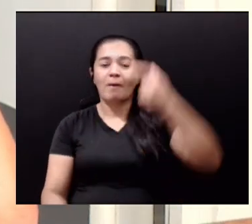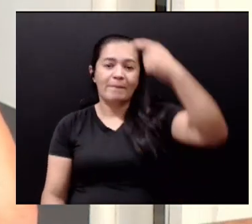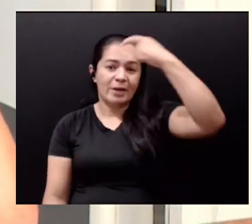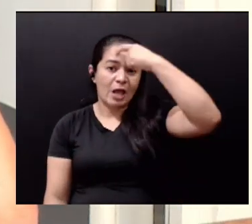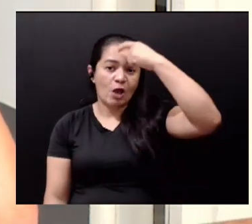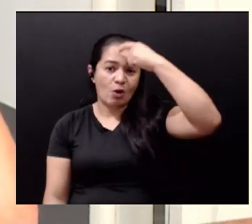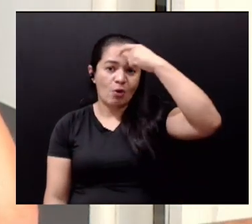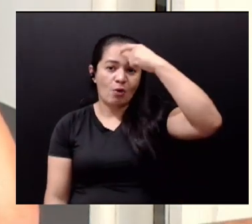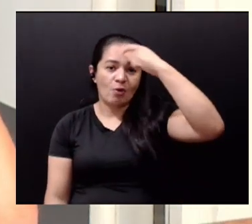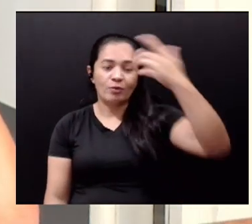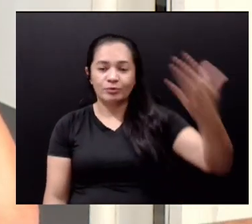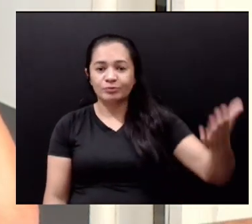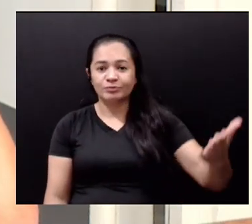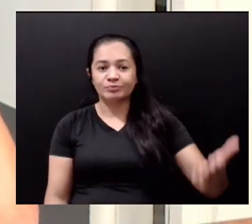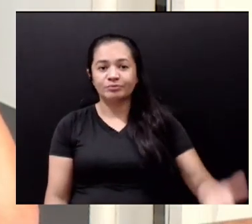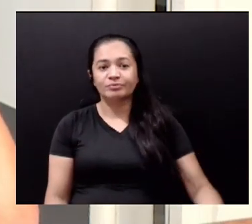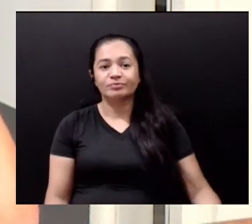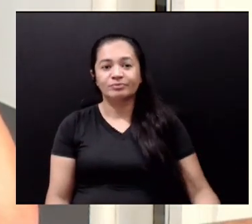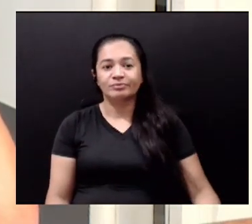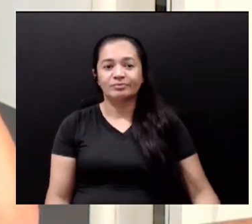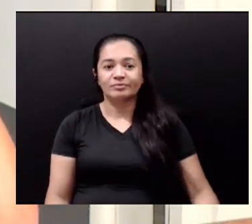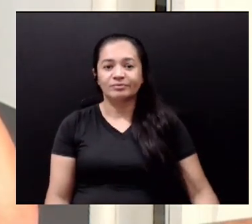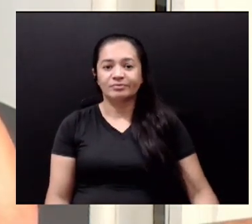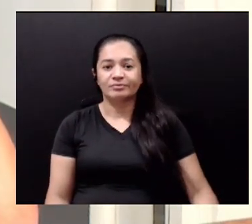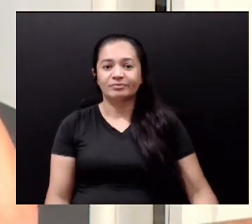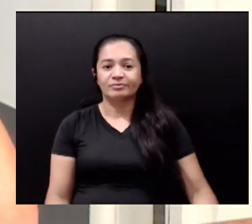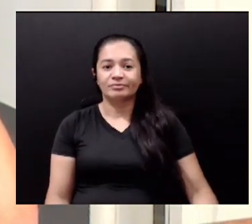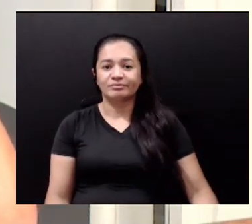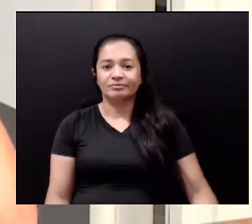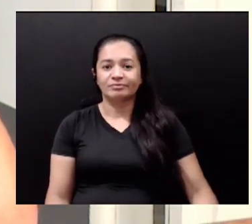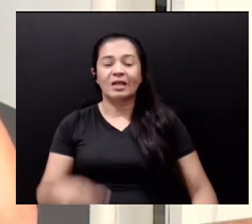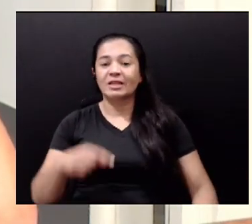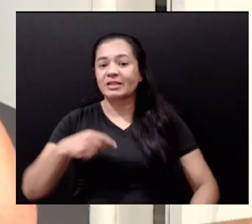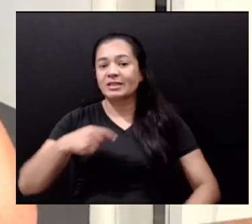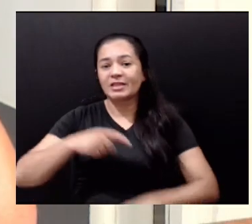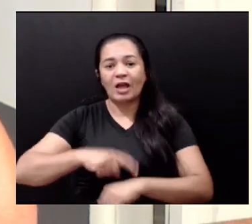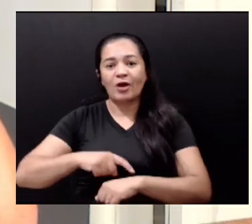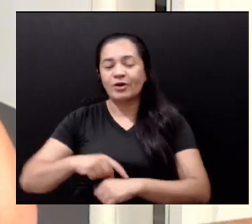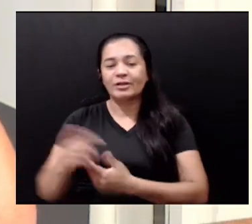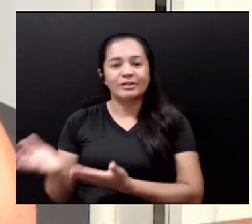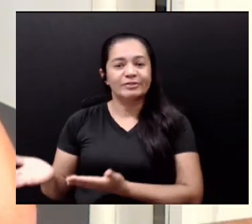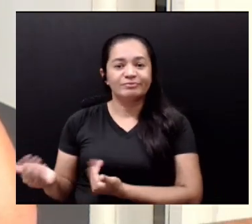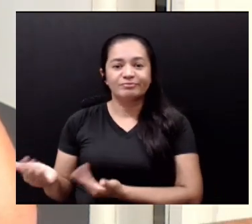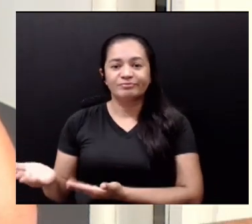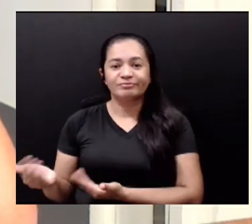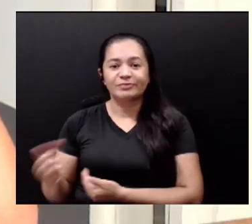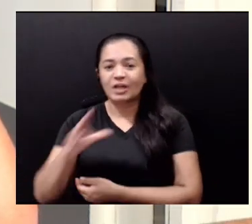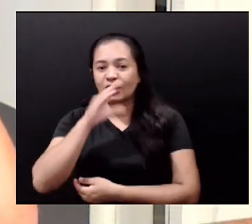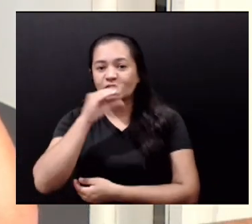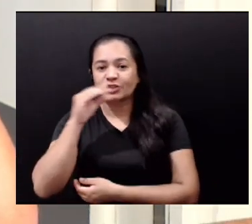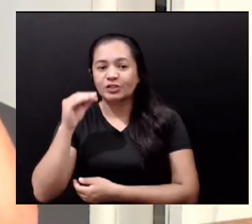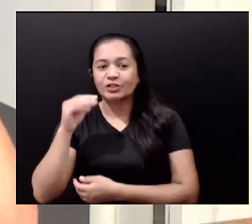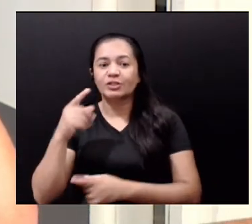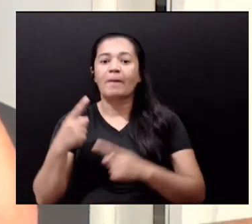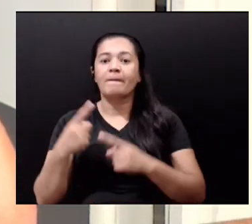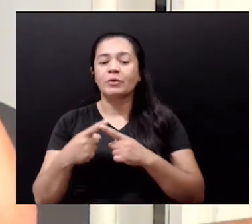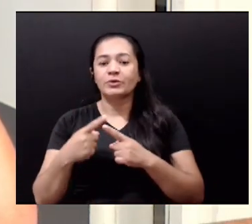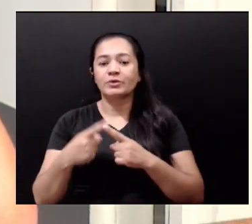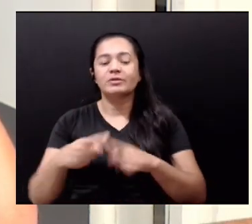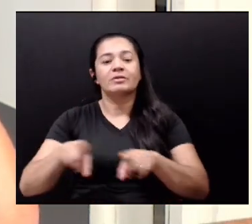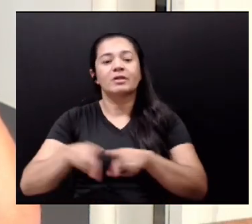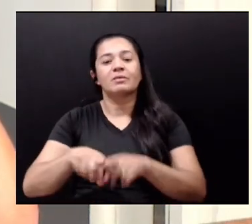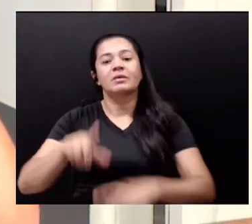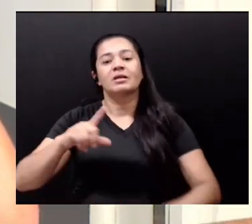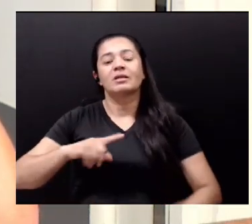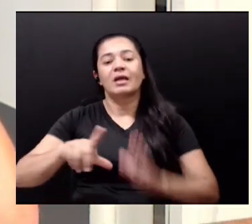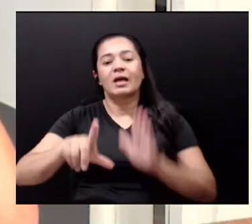abuso e não um ato de carinho e de afeto na adolescência. Por isso que a gente também tem a lei Joana Maranhão aí, que,